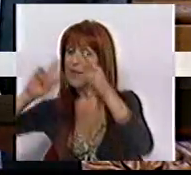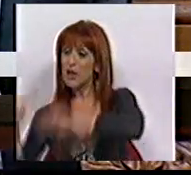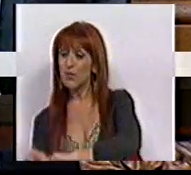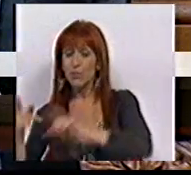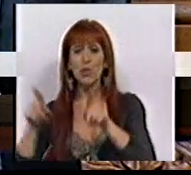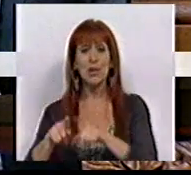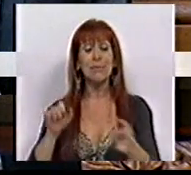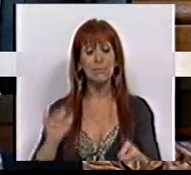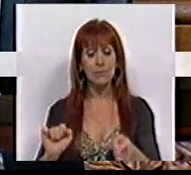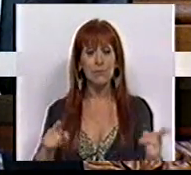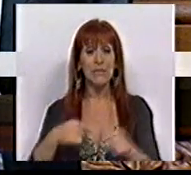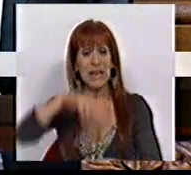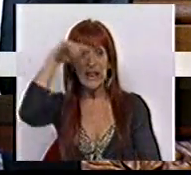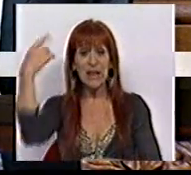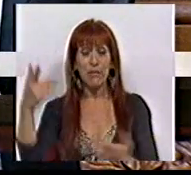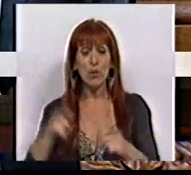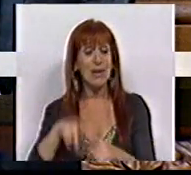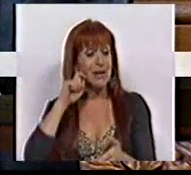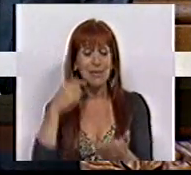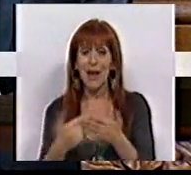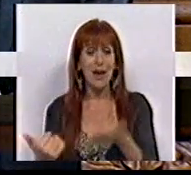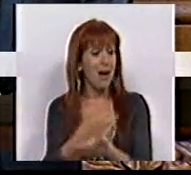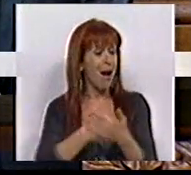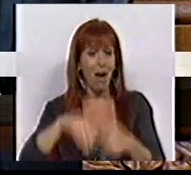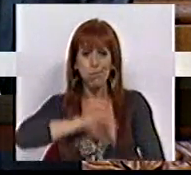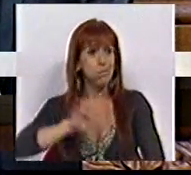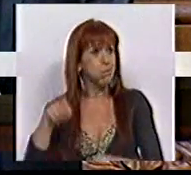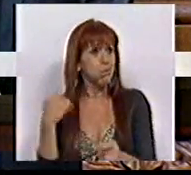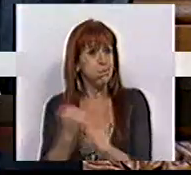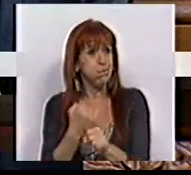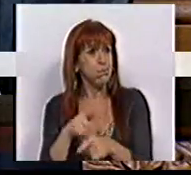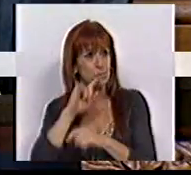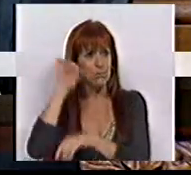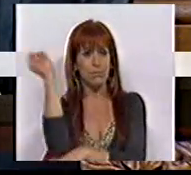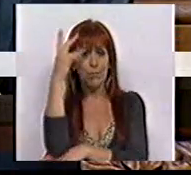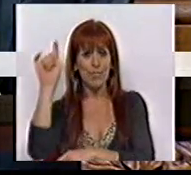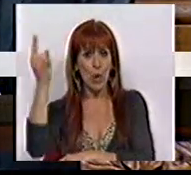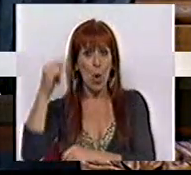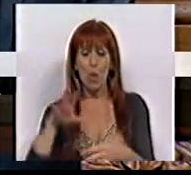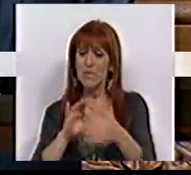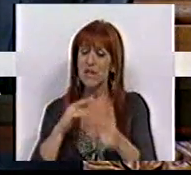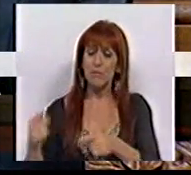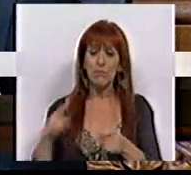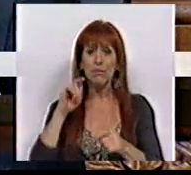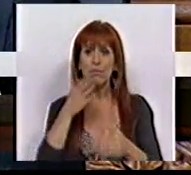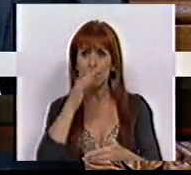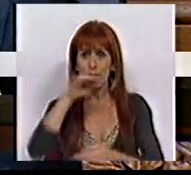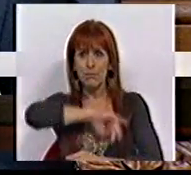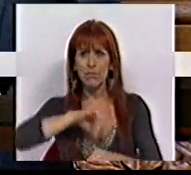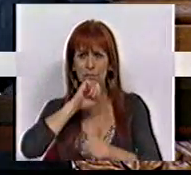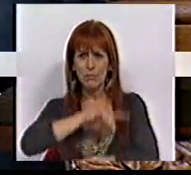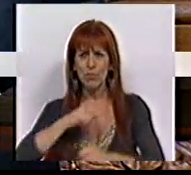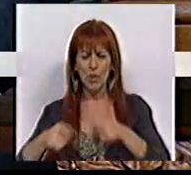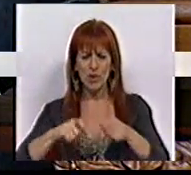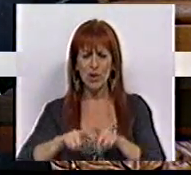comercialização/transformação, sem o que dificilmente se garante a rentabilidade da atividade florestal. Só uma adequada rentabilidade pode